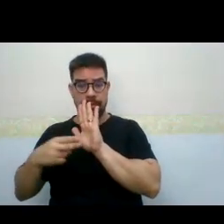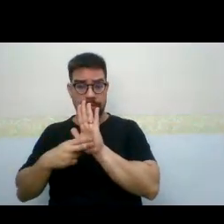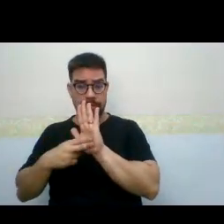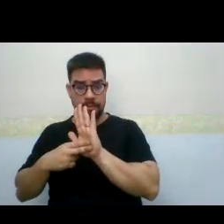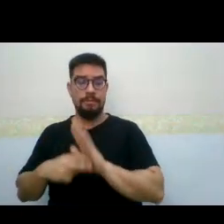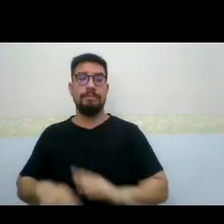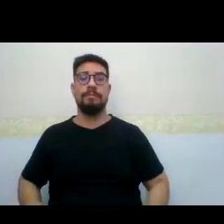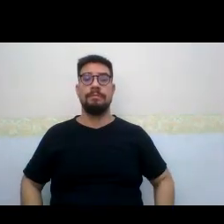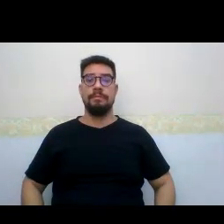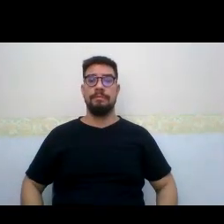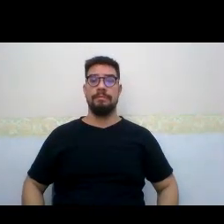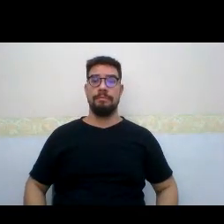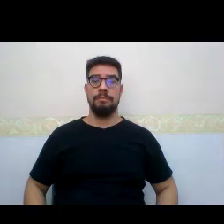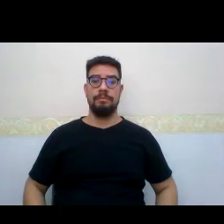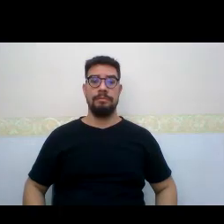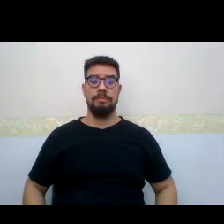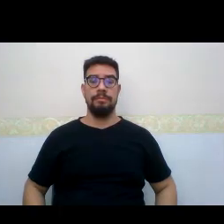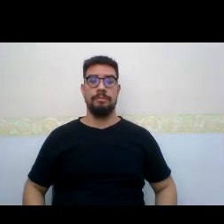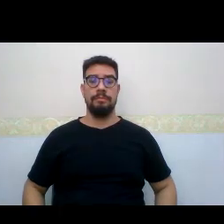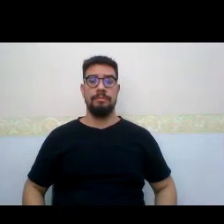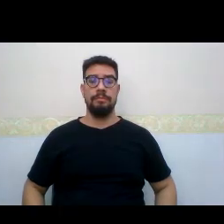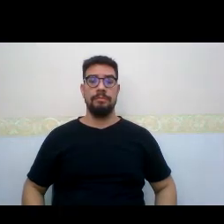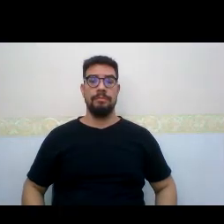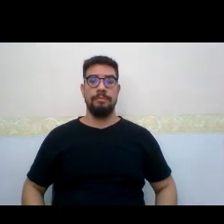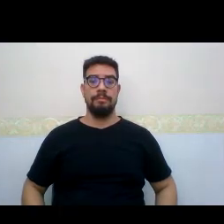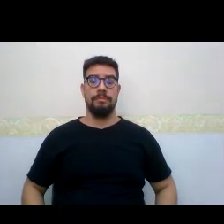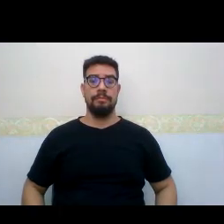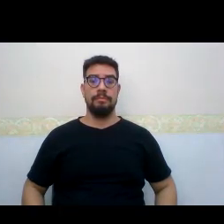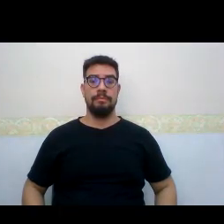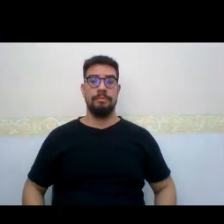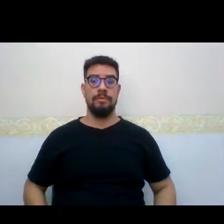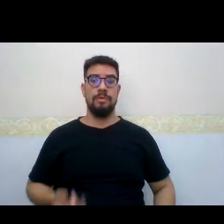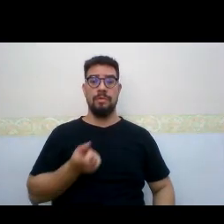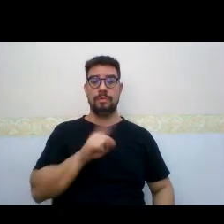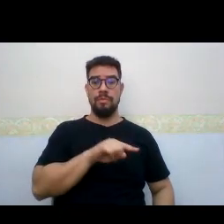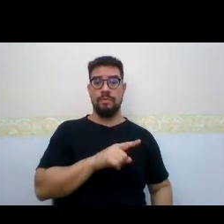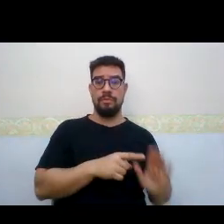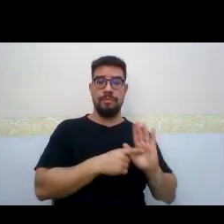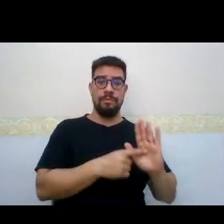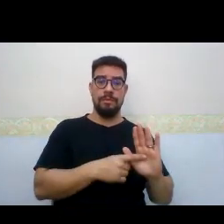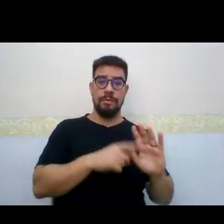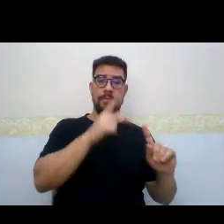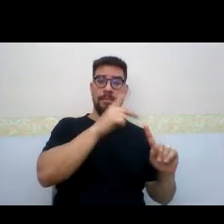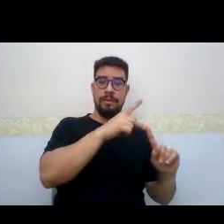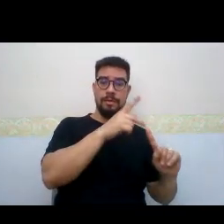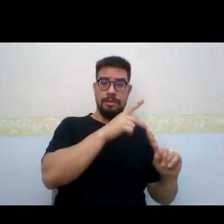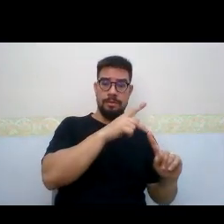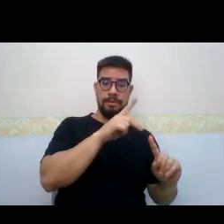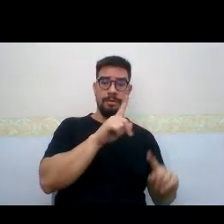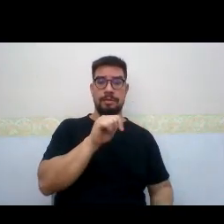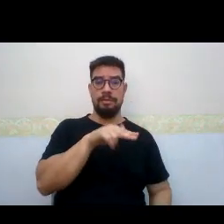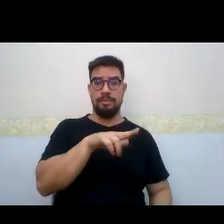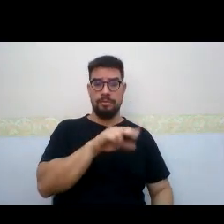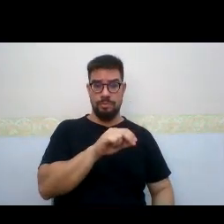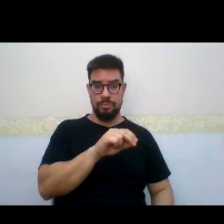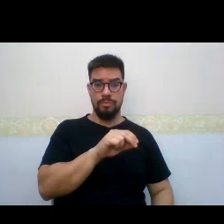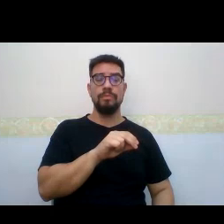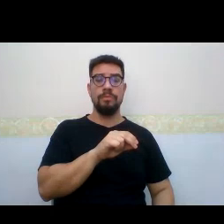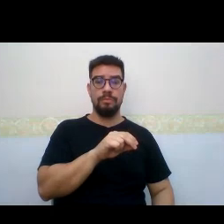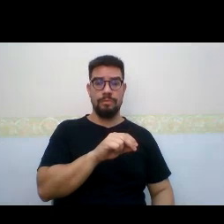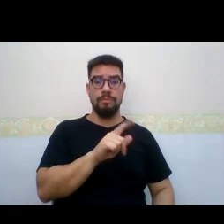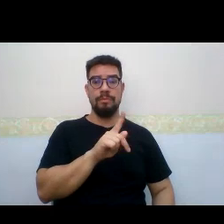plano. Então, veja só, lá atrás, na outra slide, escrevi plano de ensino. Aqui eu estou colocando para você plano.